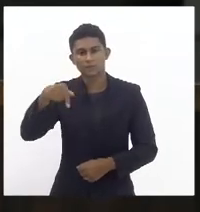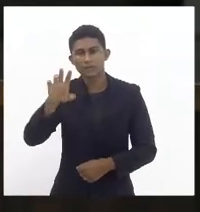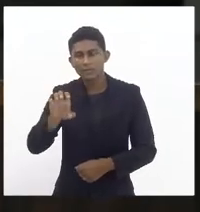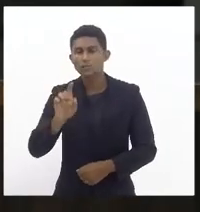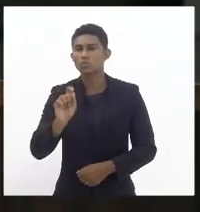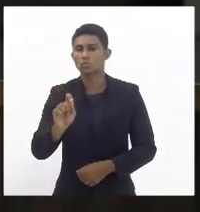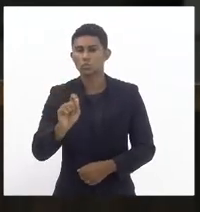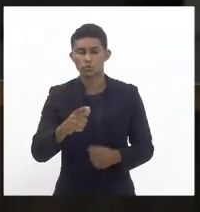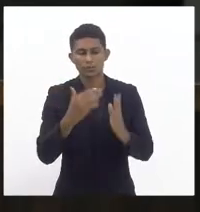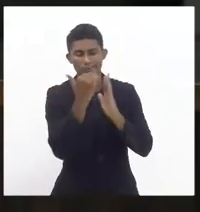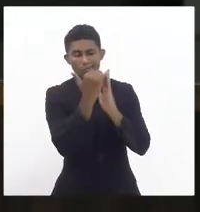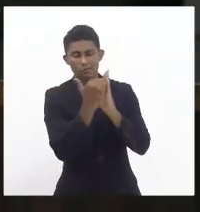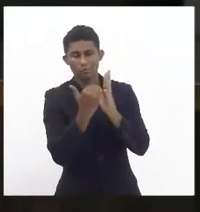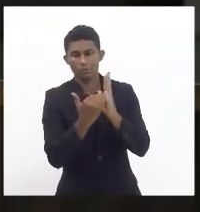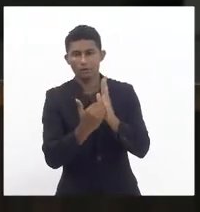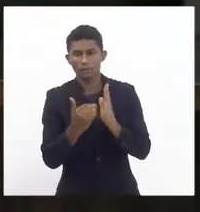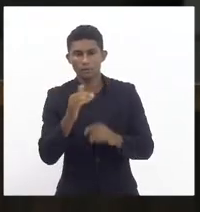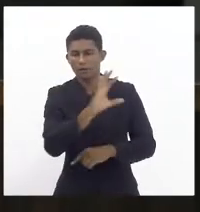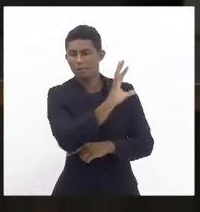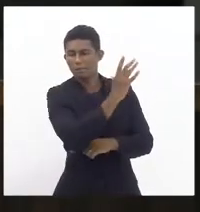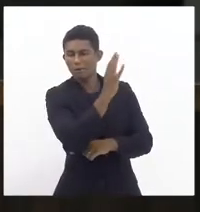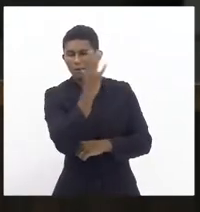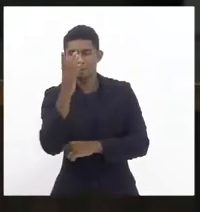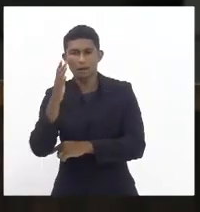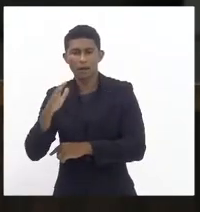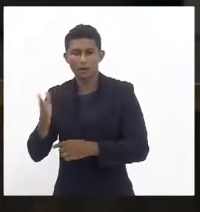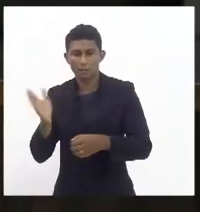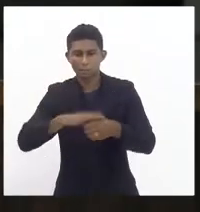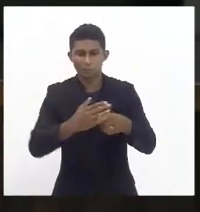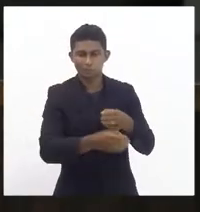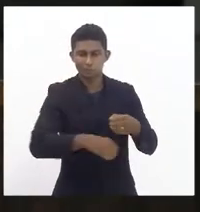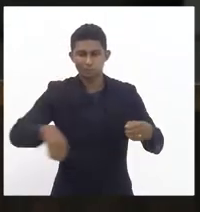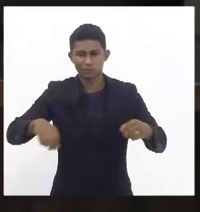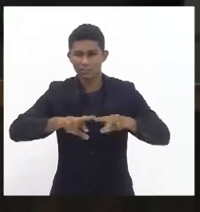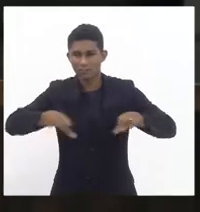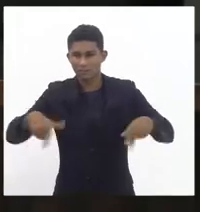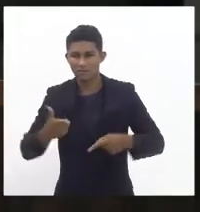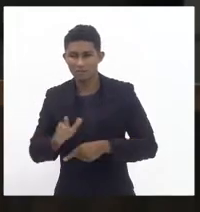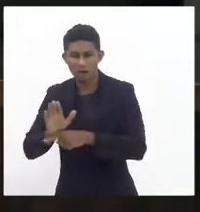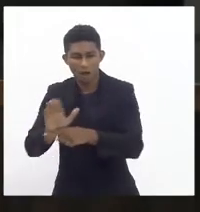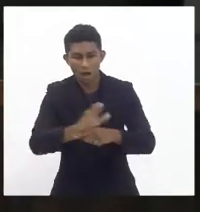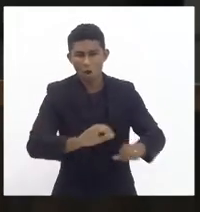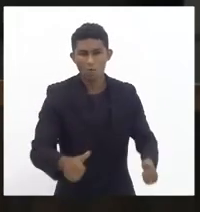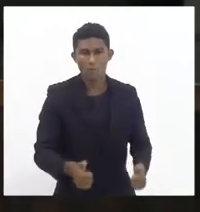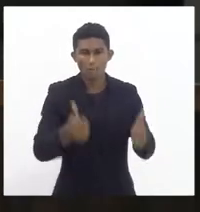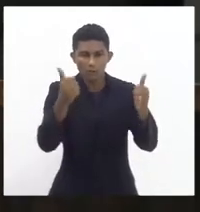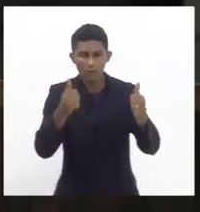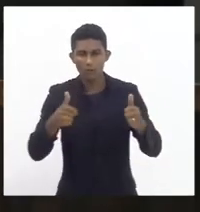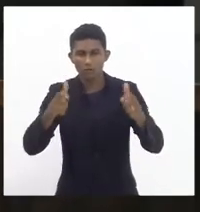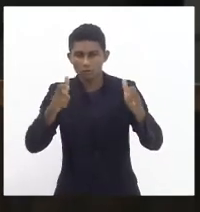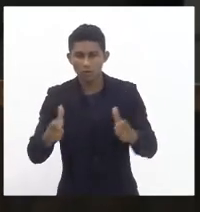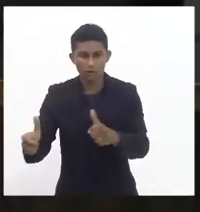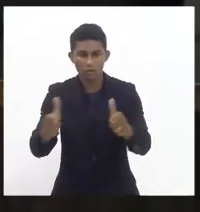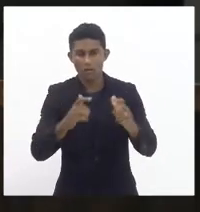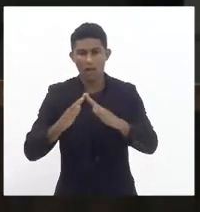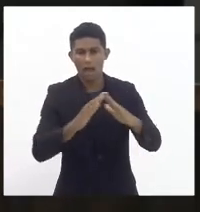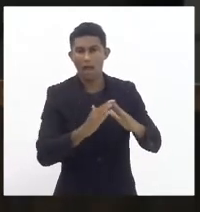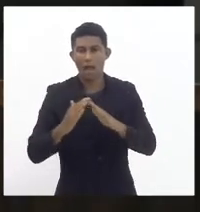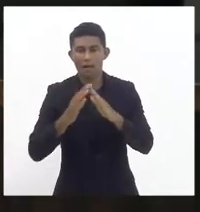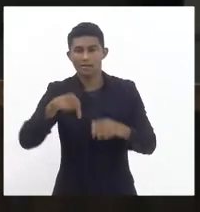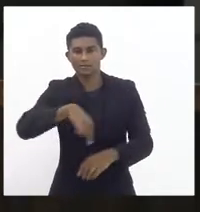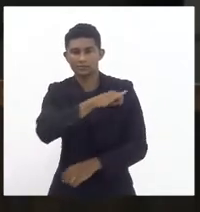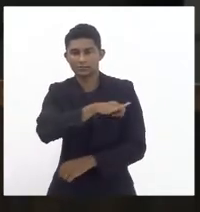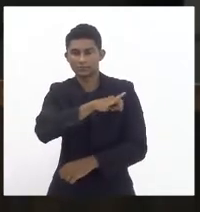cria o programa de melhorias habitacionais de sanitários em assentamentos precários e habitação e habitações de interesse social no estado do Rio de Janeiro